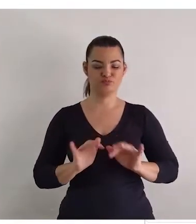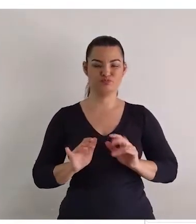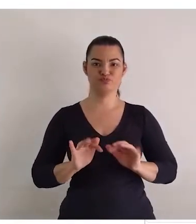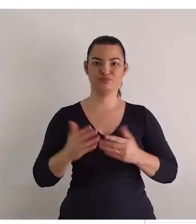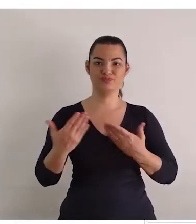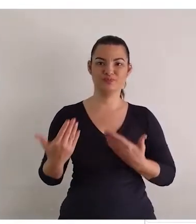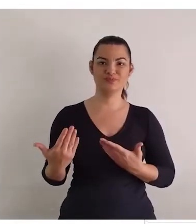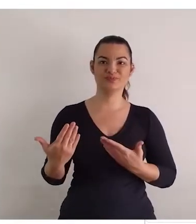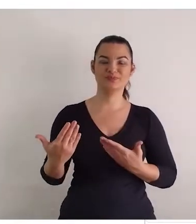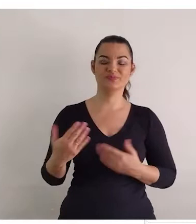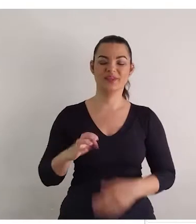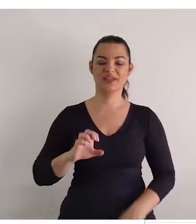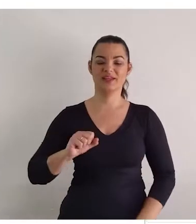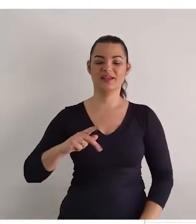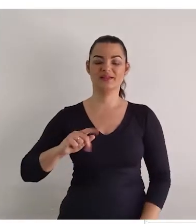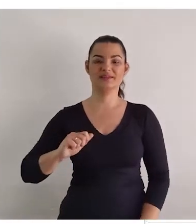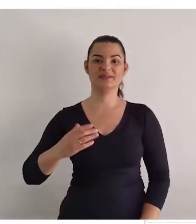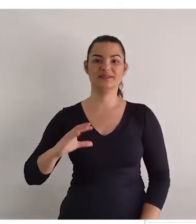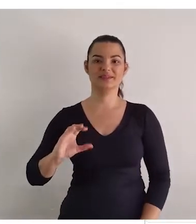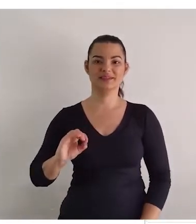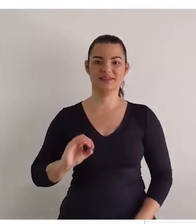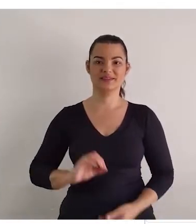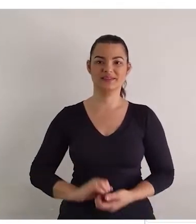aqui espaço.